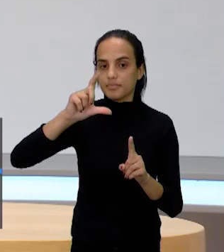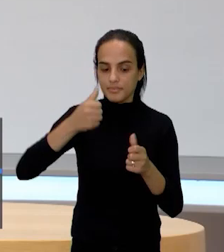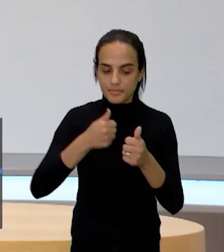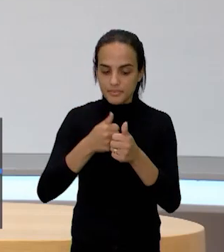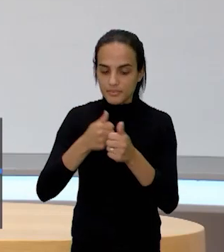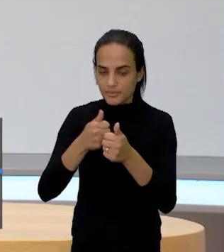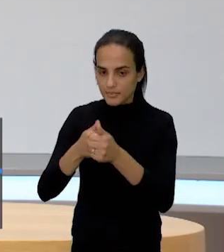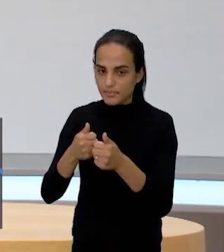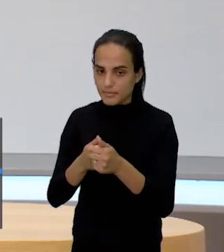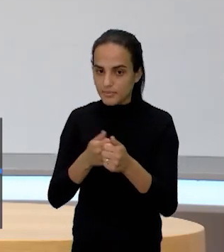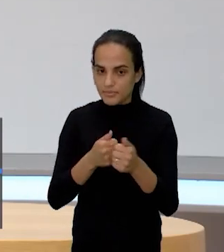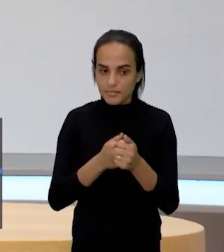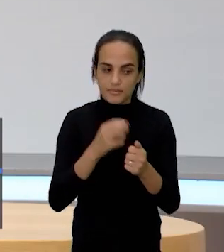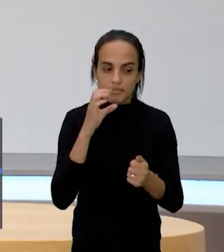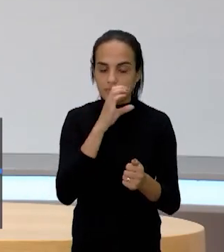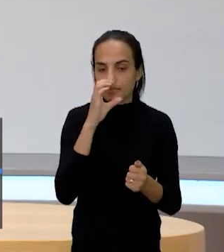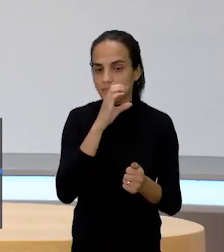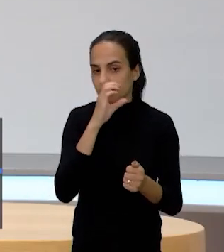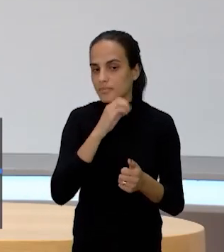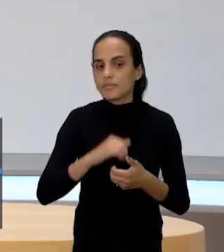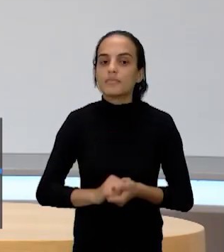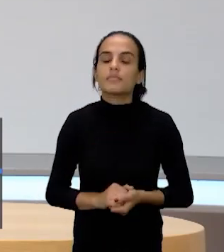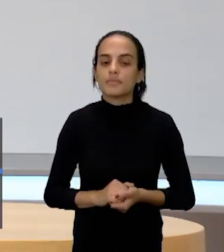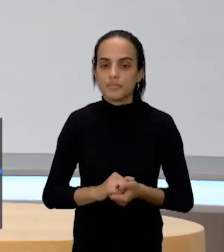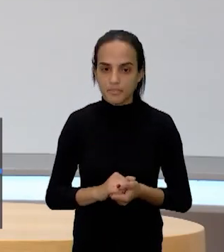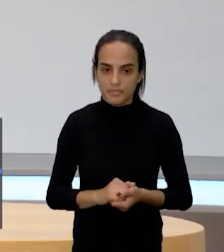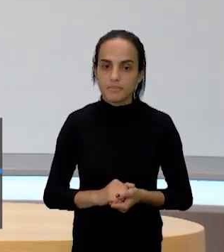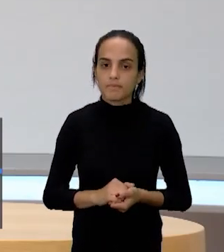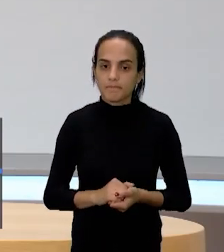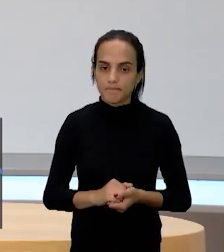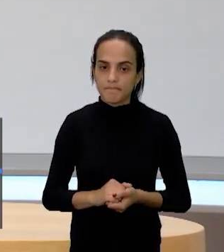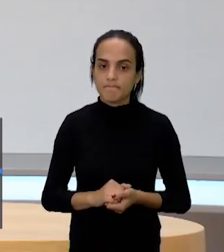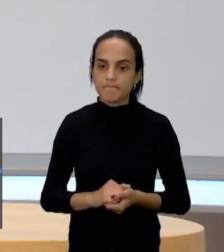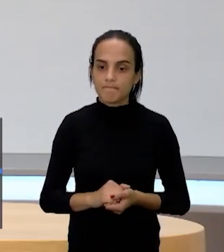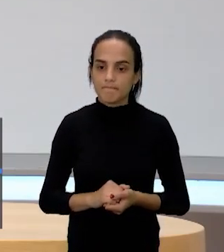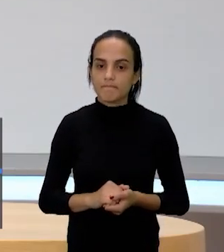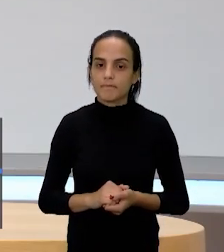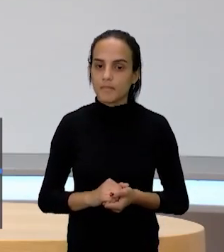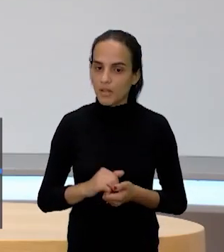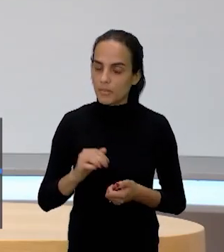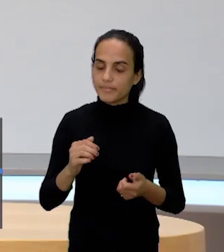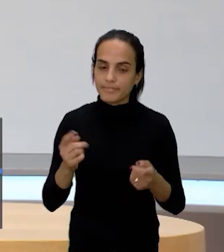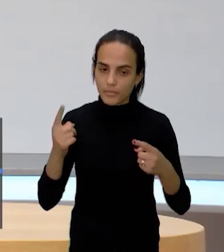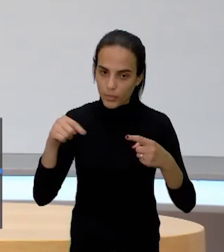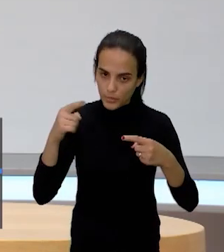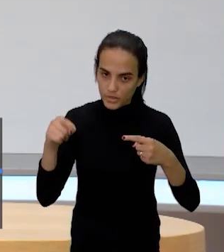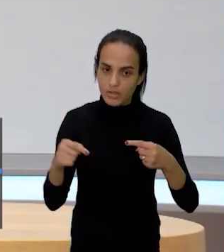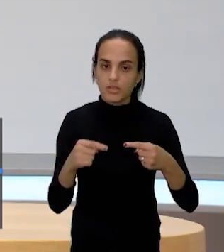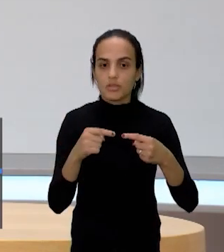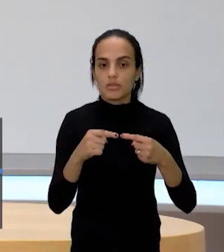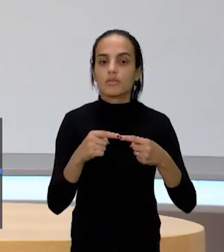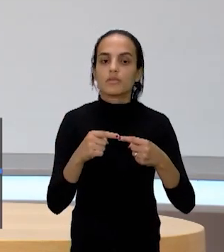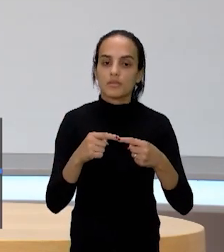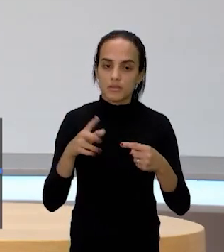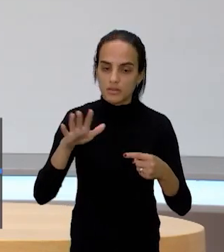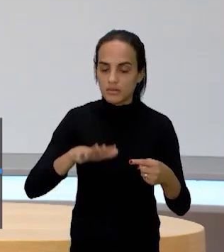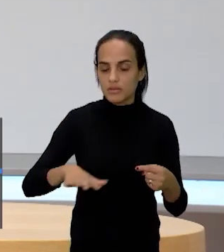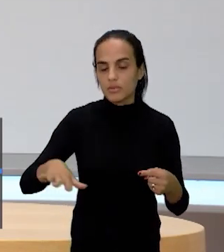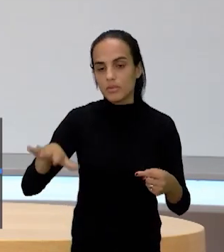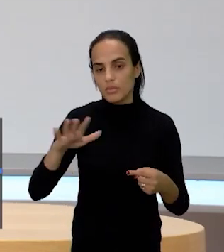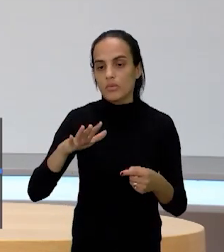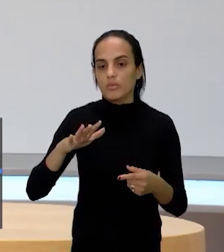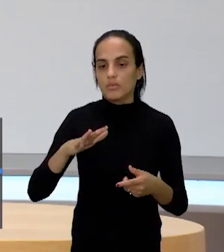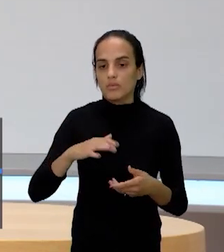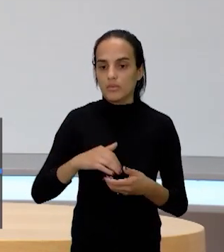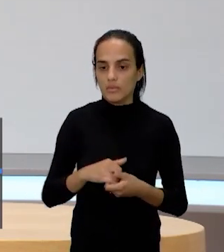rápido. Se eu aumentar a pressão, elas colidem mais rápido. Então, essa é a função, né, desses fatores